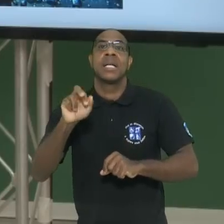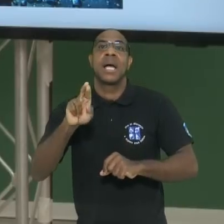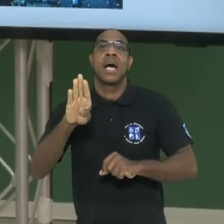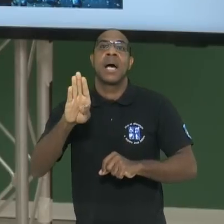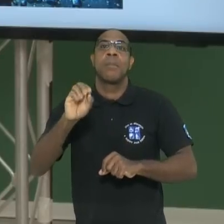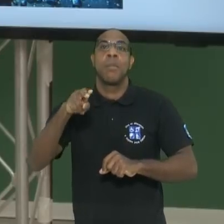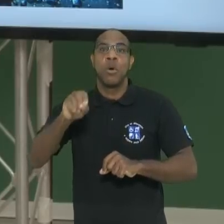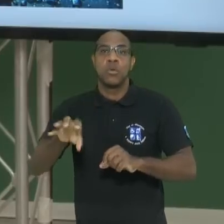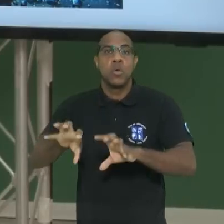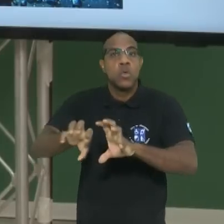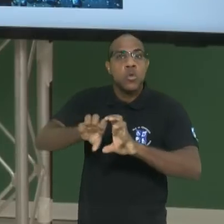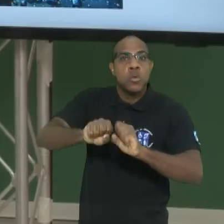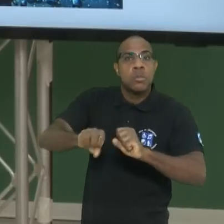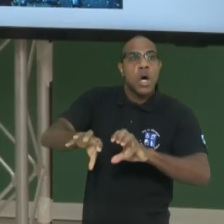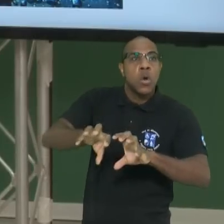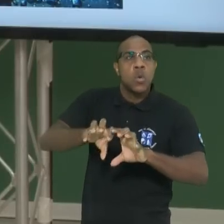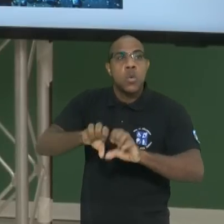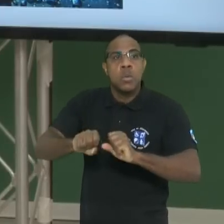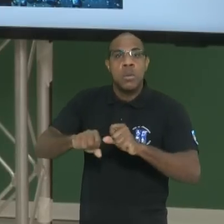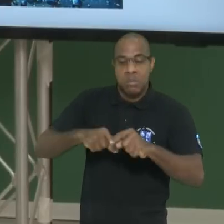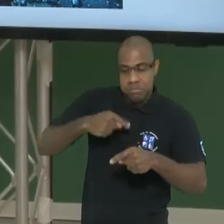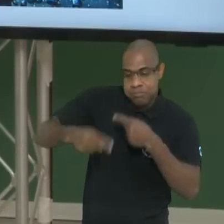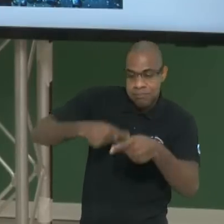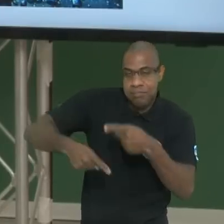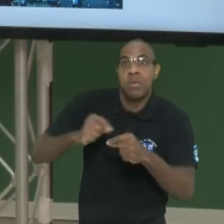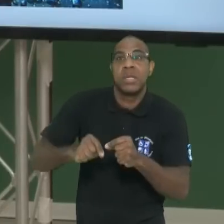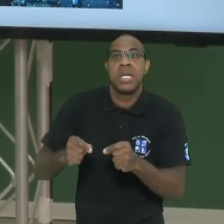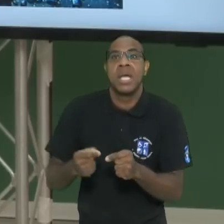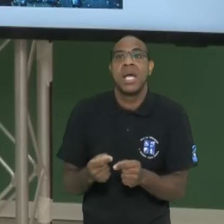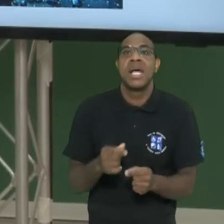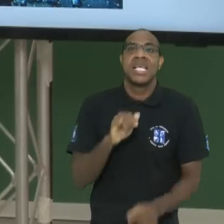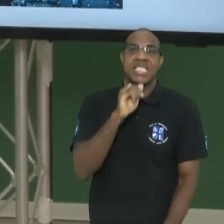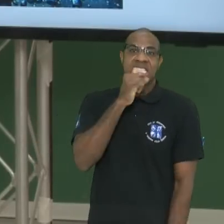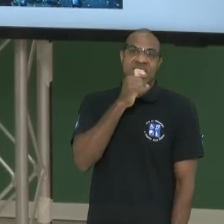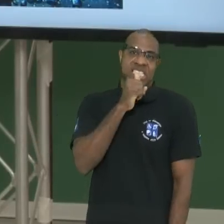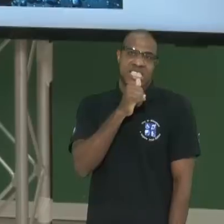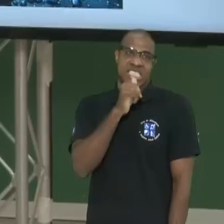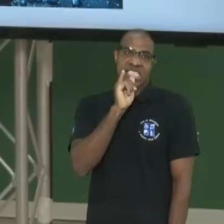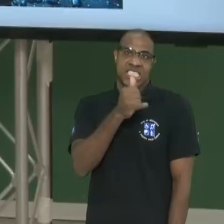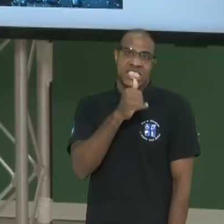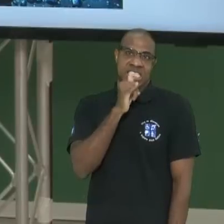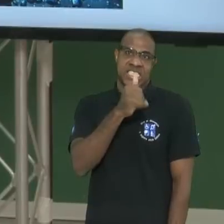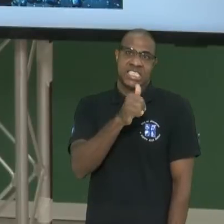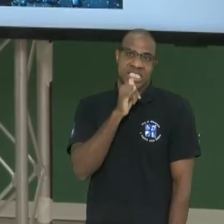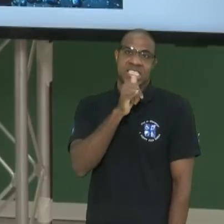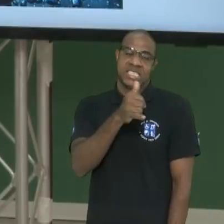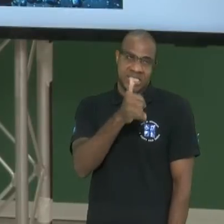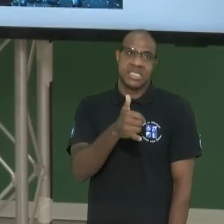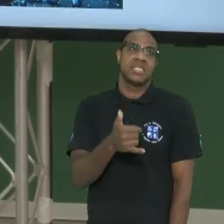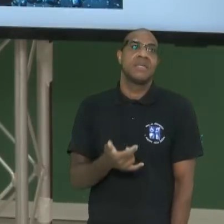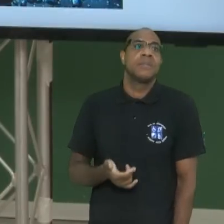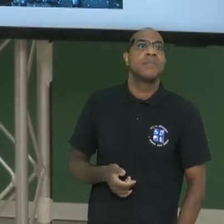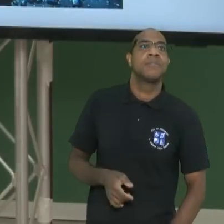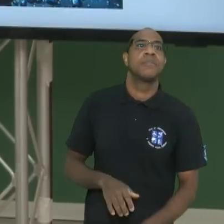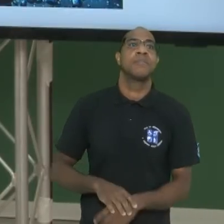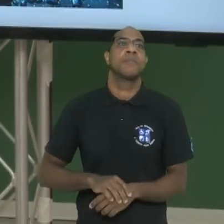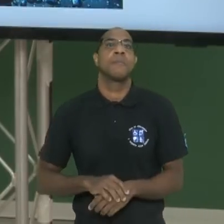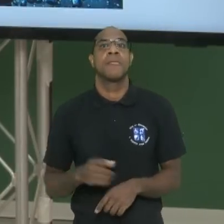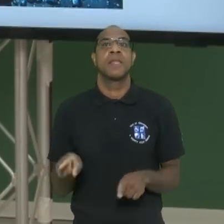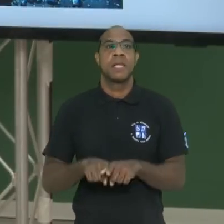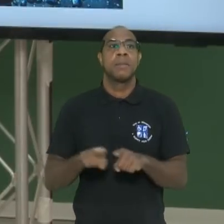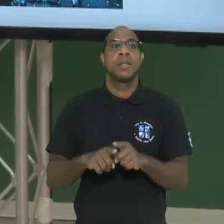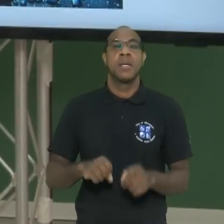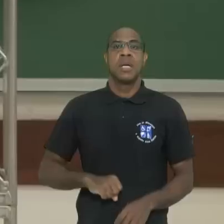liquidificadorzinho interno e transformam isso em energia, em açúcar para ela utilizar para sobreviver e de quebra libera o